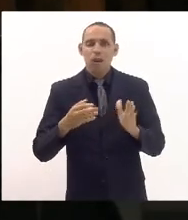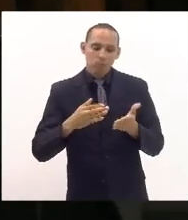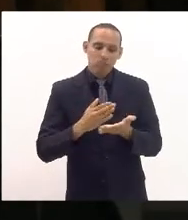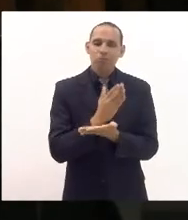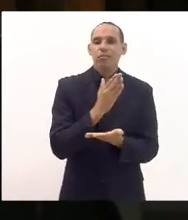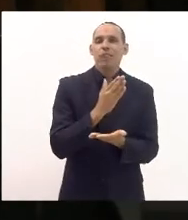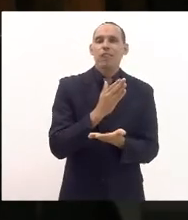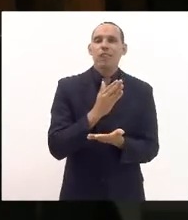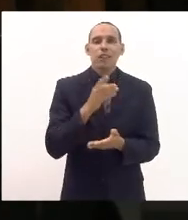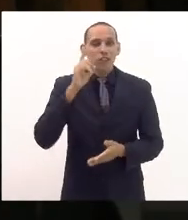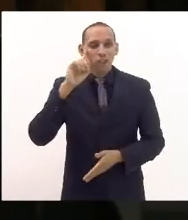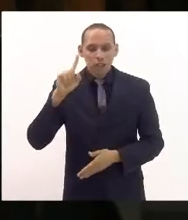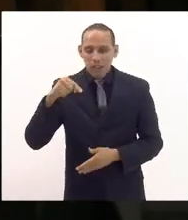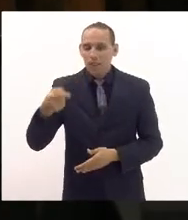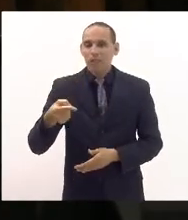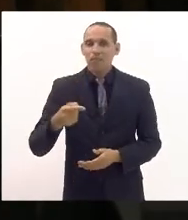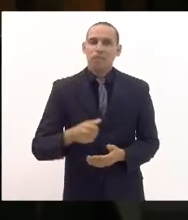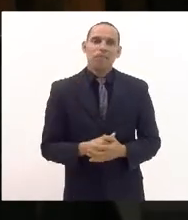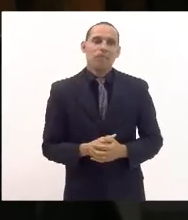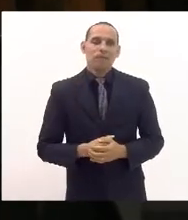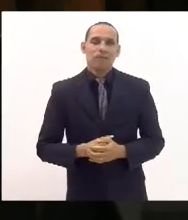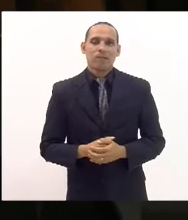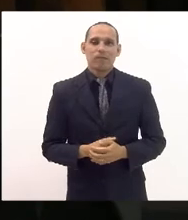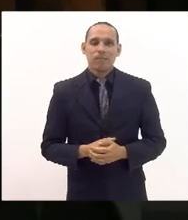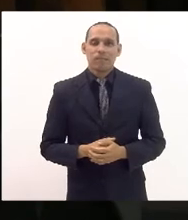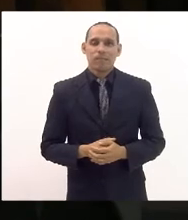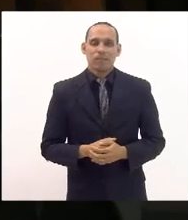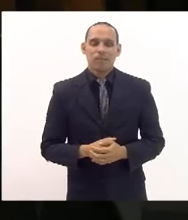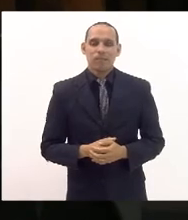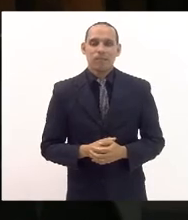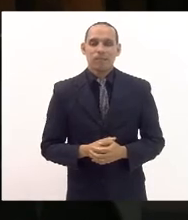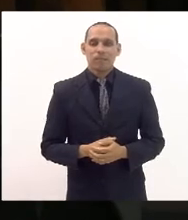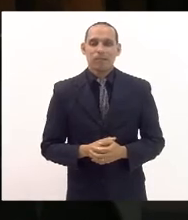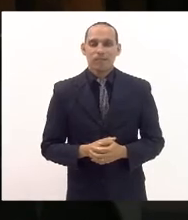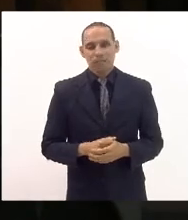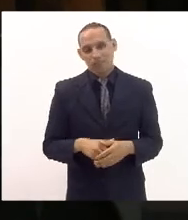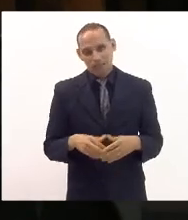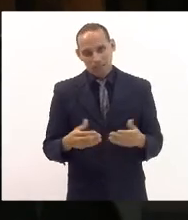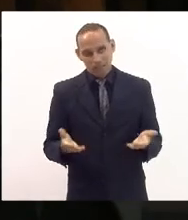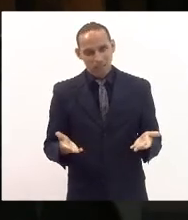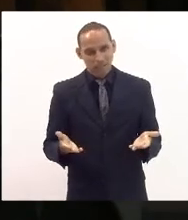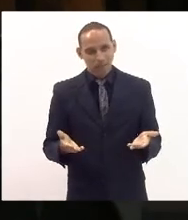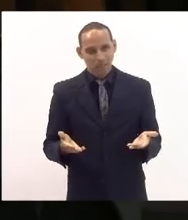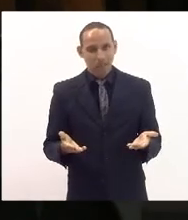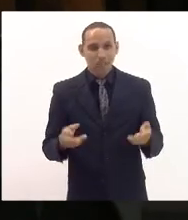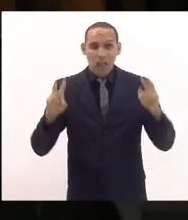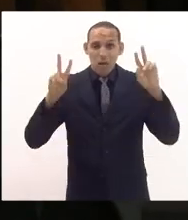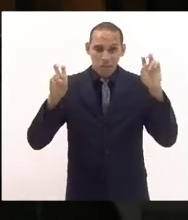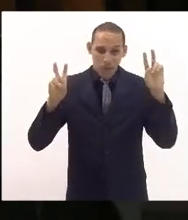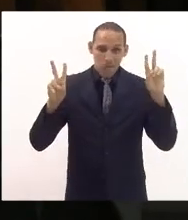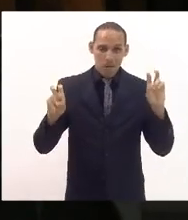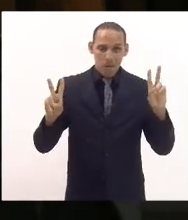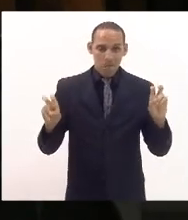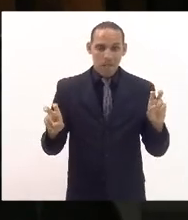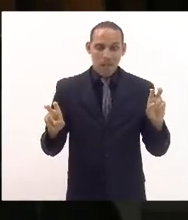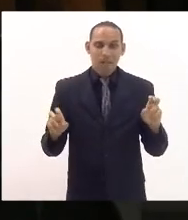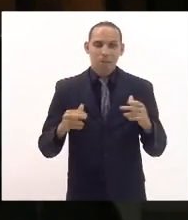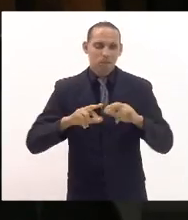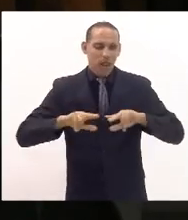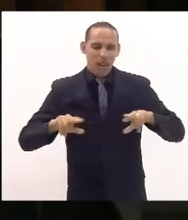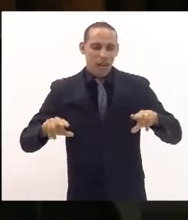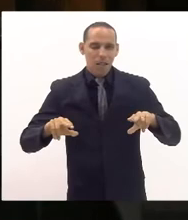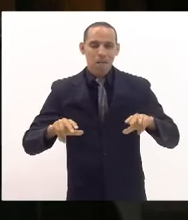no dia seguinte então é essa é uma questão são questões Desculpe